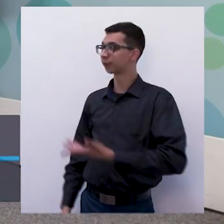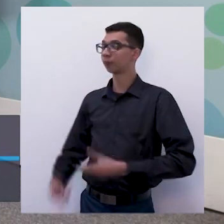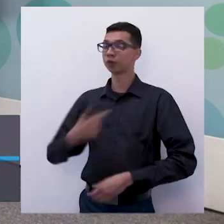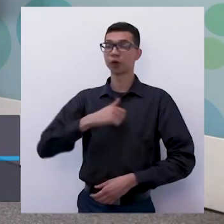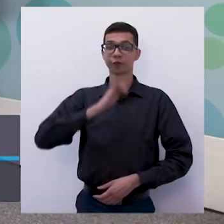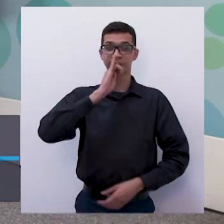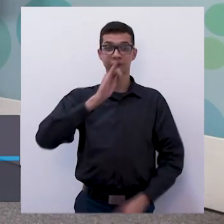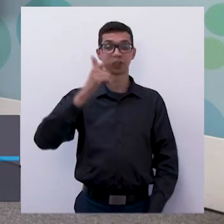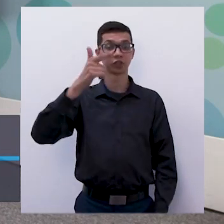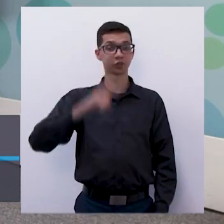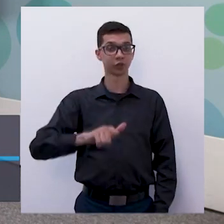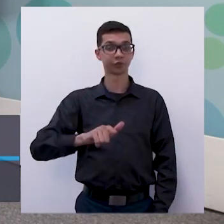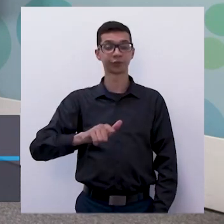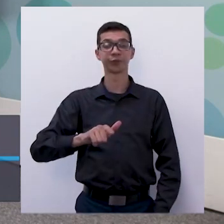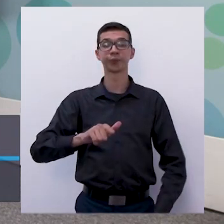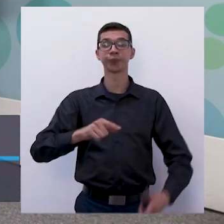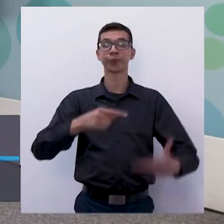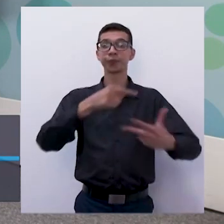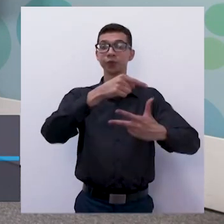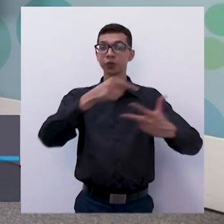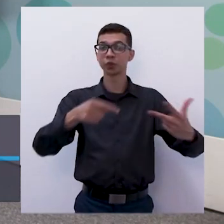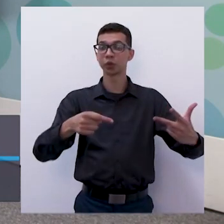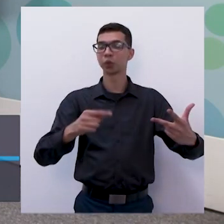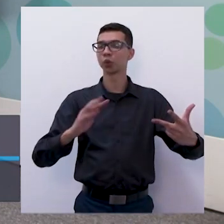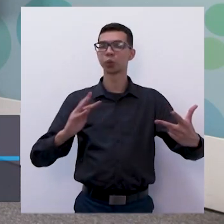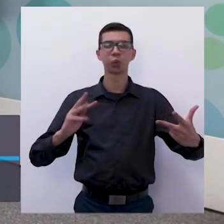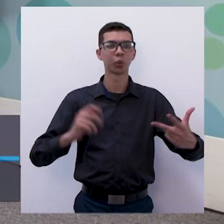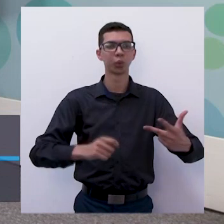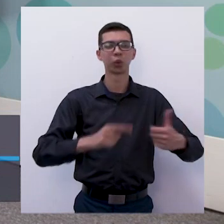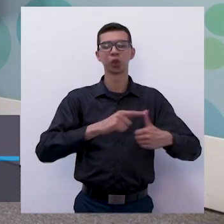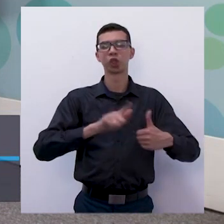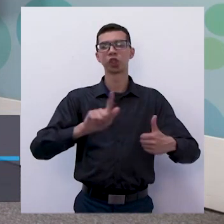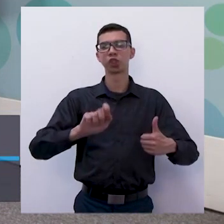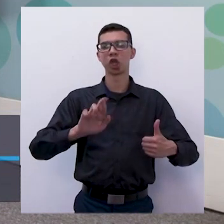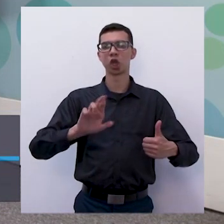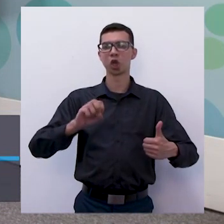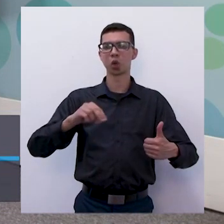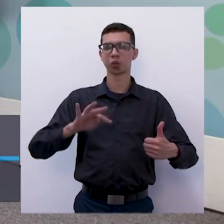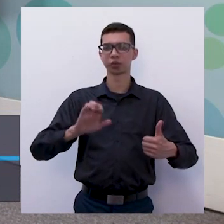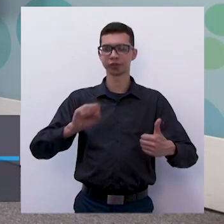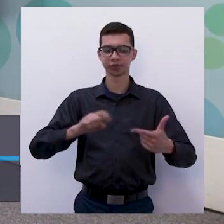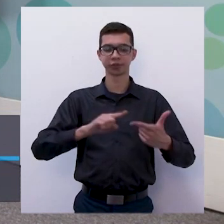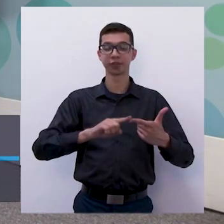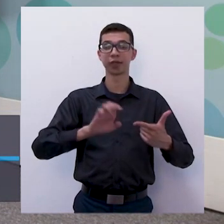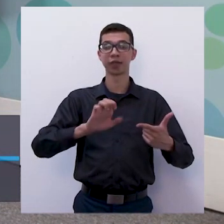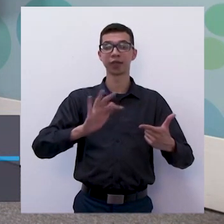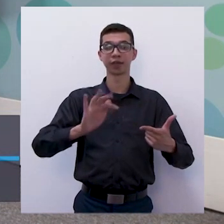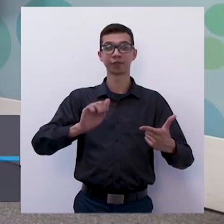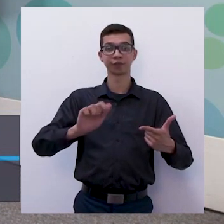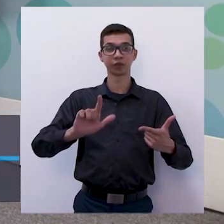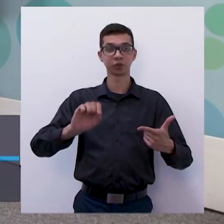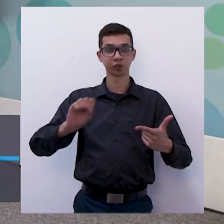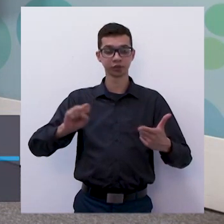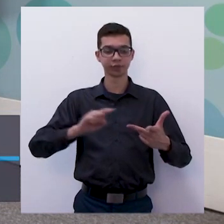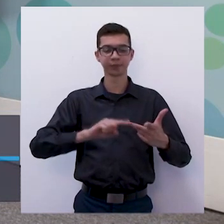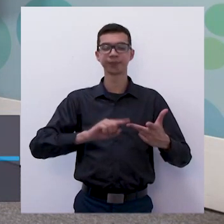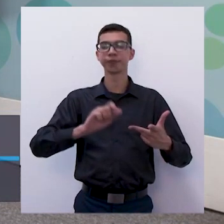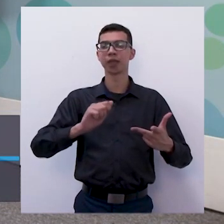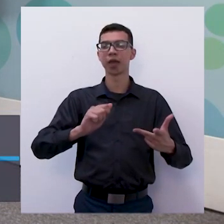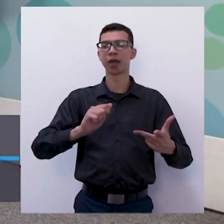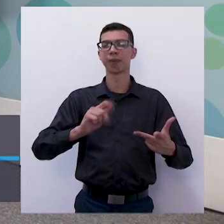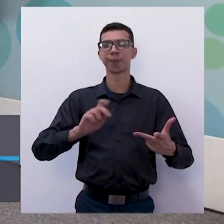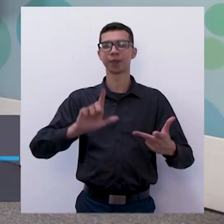né, todos esses cargos políticos, gerontes, éforos, os membros da Ápela, são todos